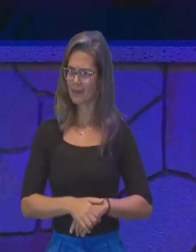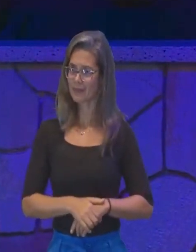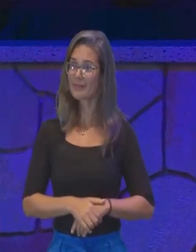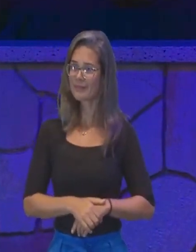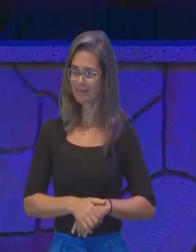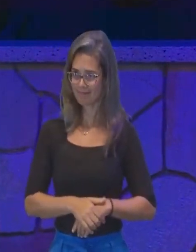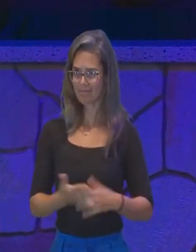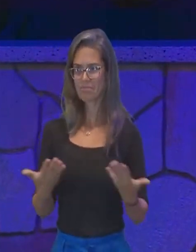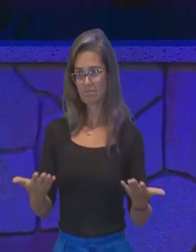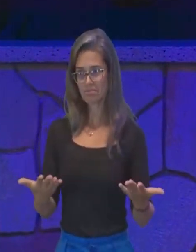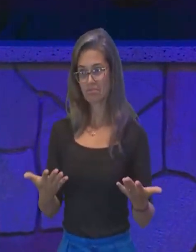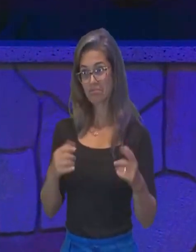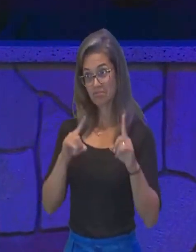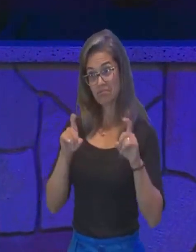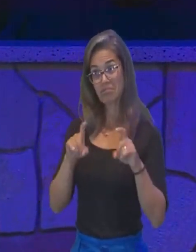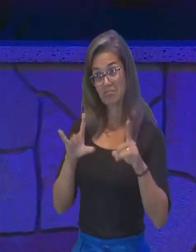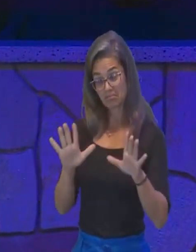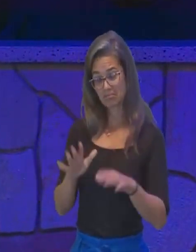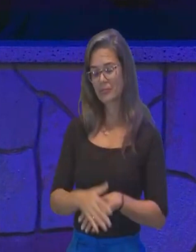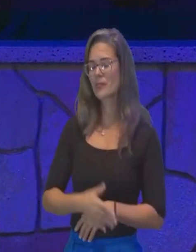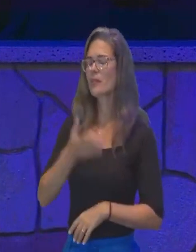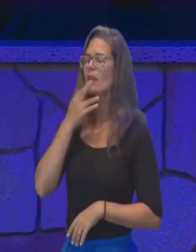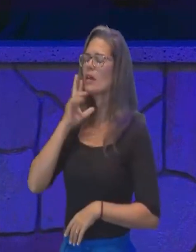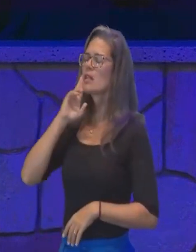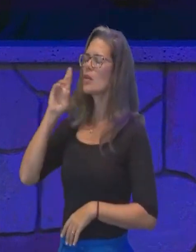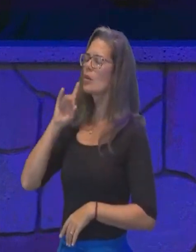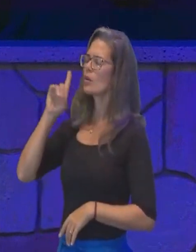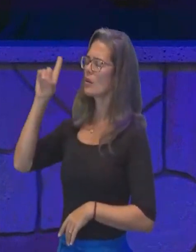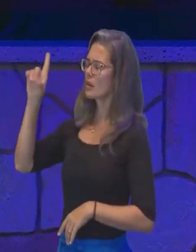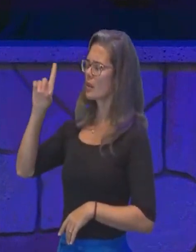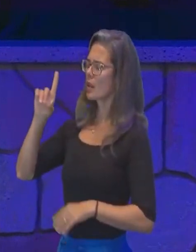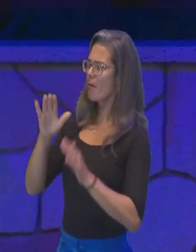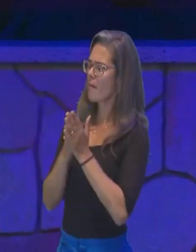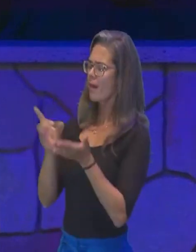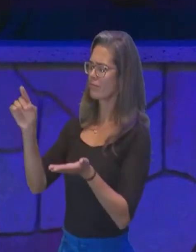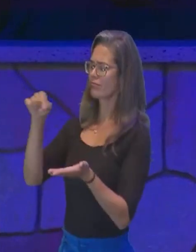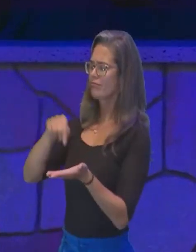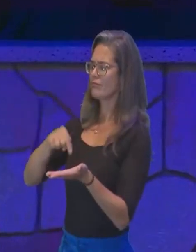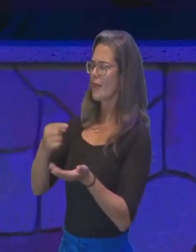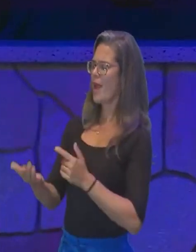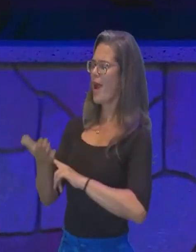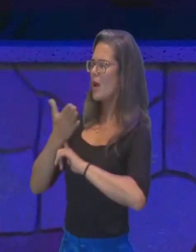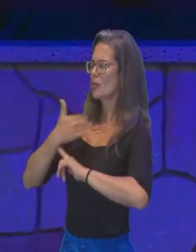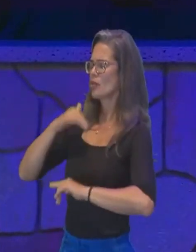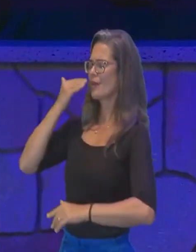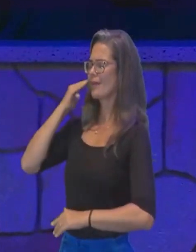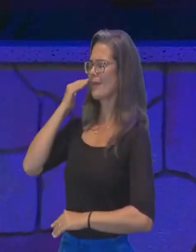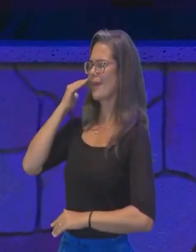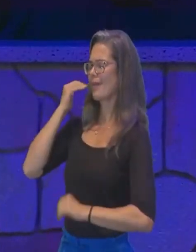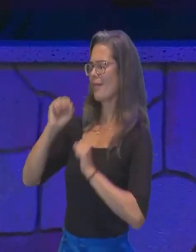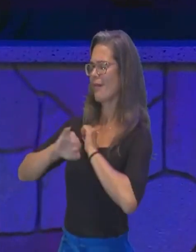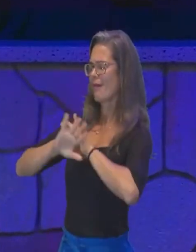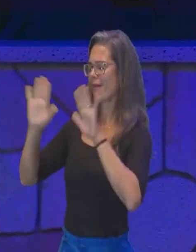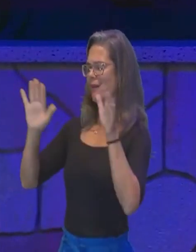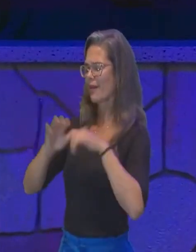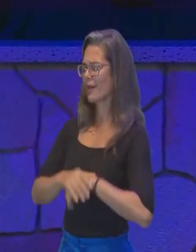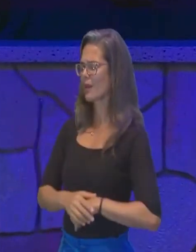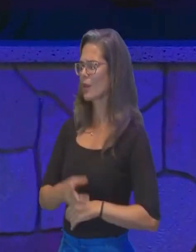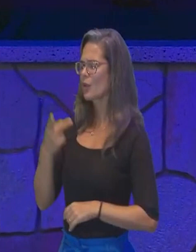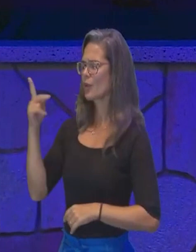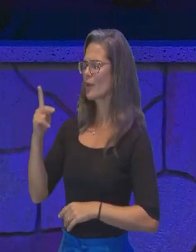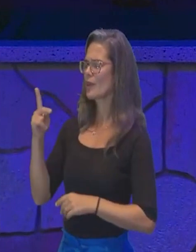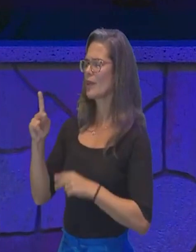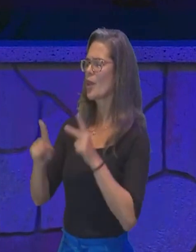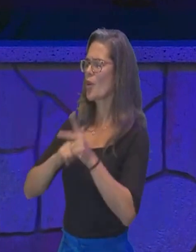Senhor Deus, diante do teu povo, Senhor Deus, está a tua palavra. Teu é o povo, Deus, que está aqui